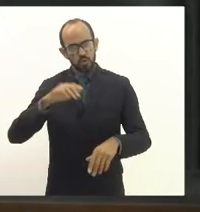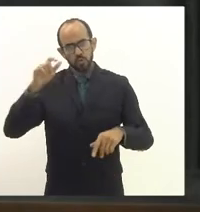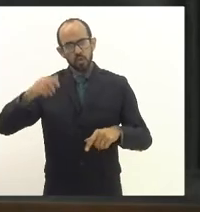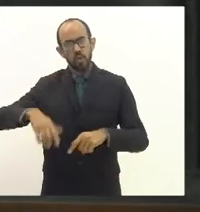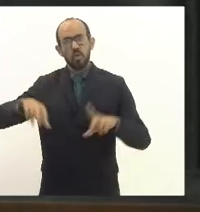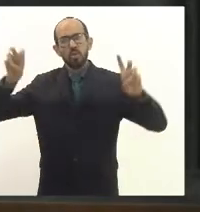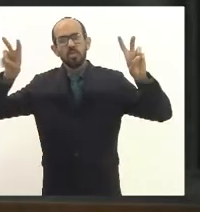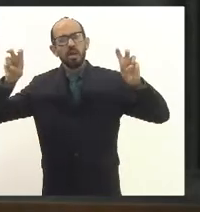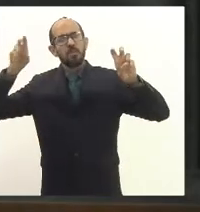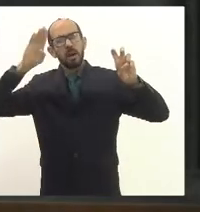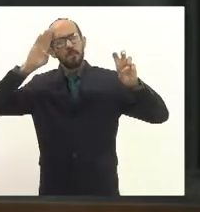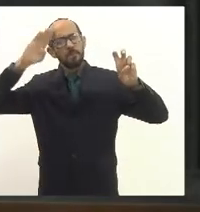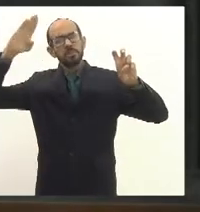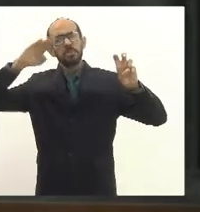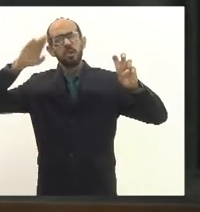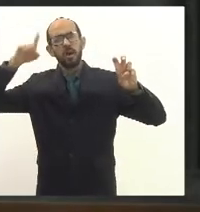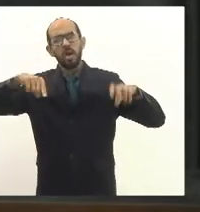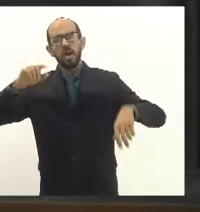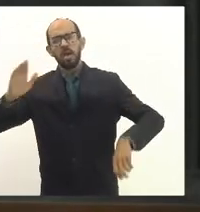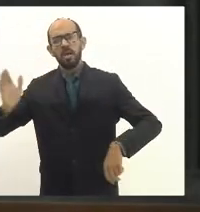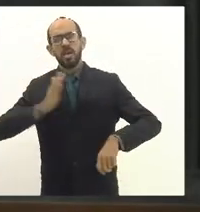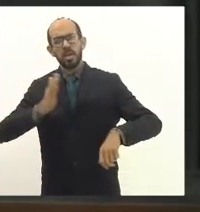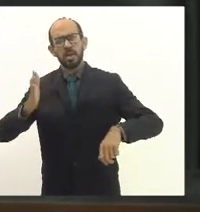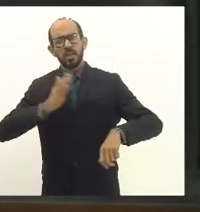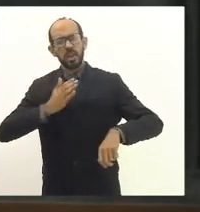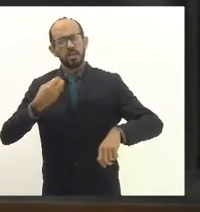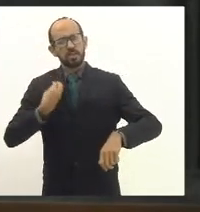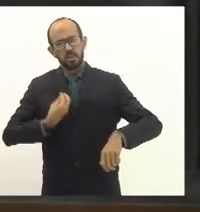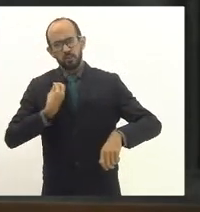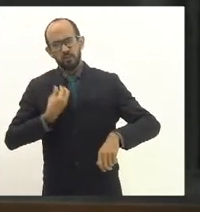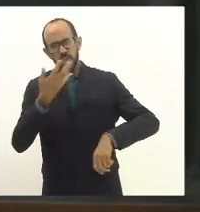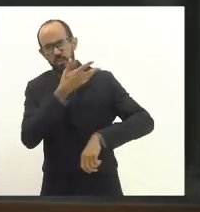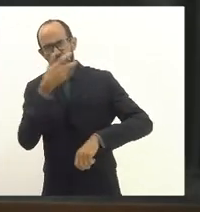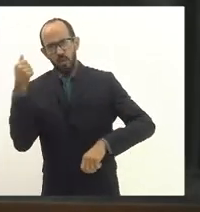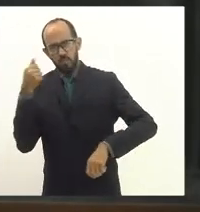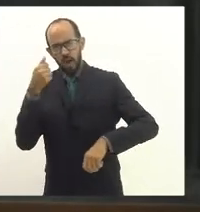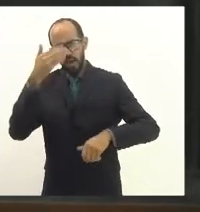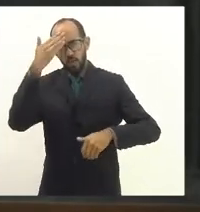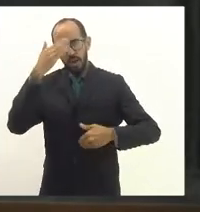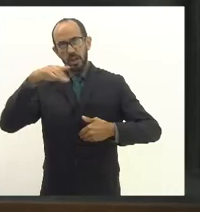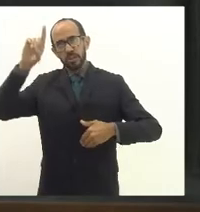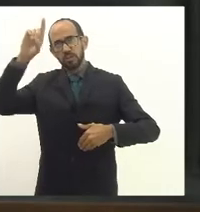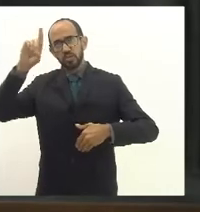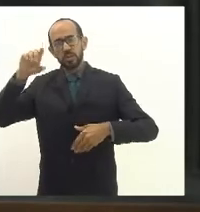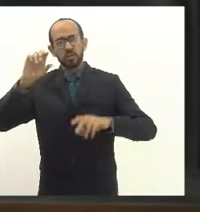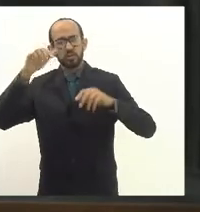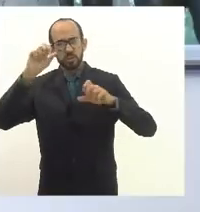é riquezas e vidas alheias a salvar. Eu agradeço a todos, agradeço a Deus. Obrigado, senhor presidente.